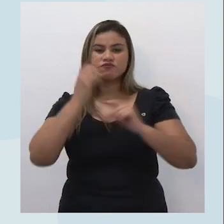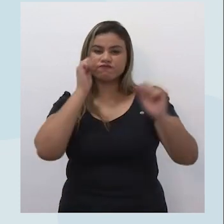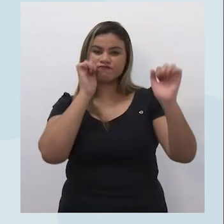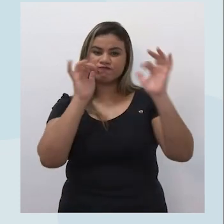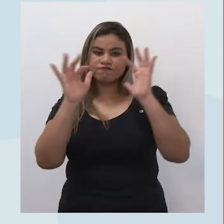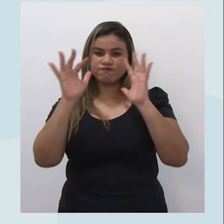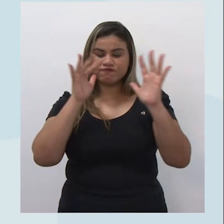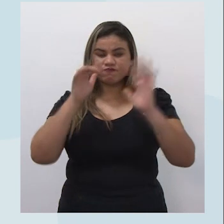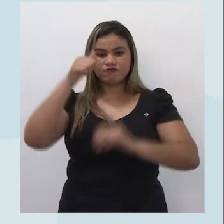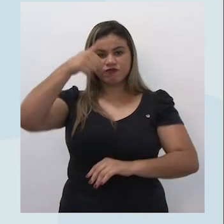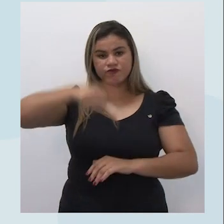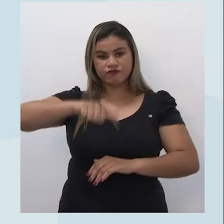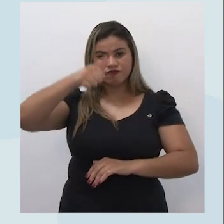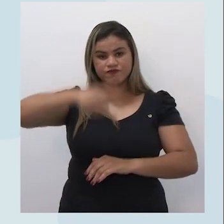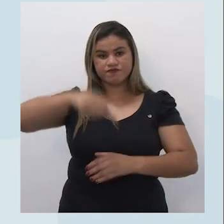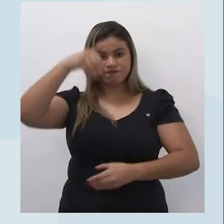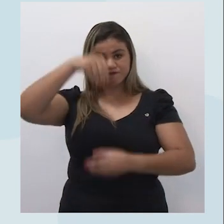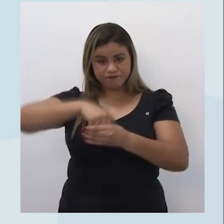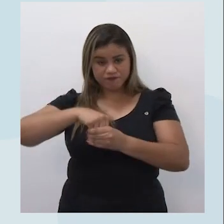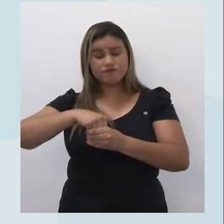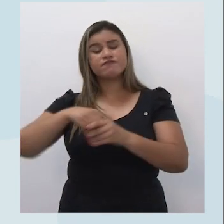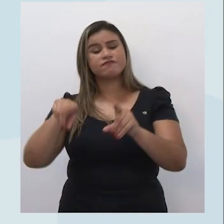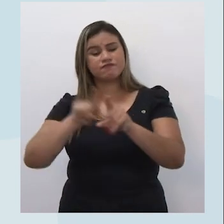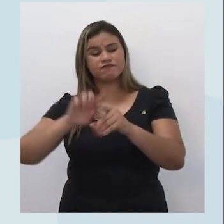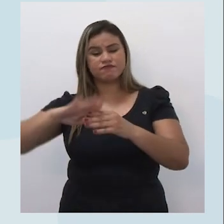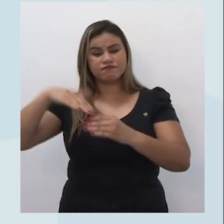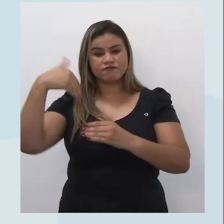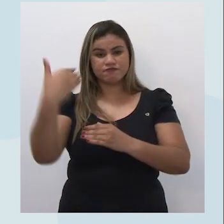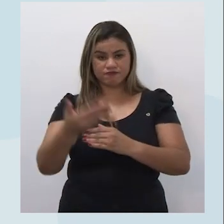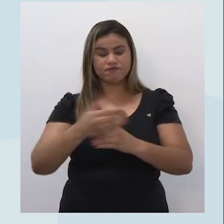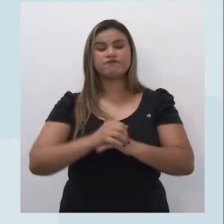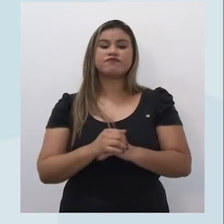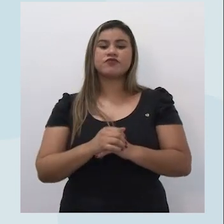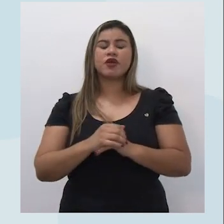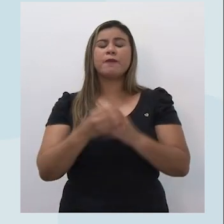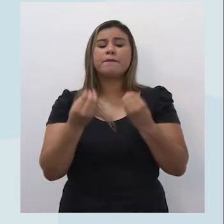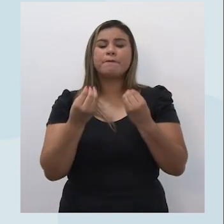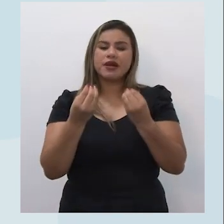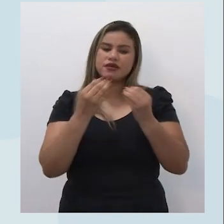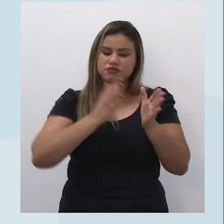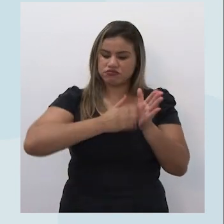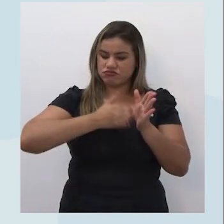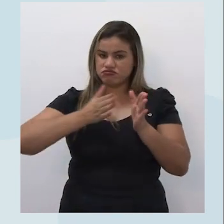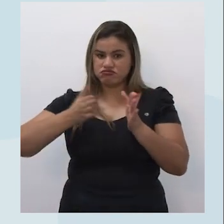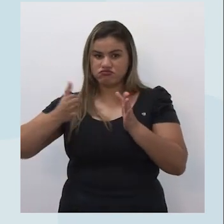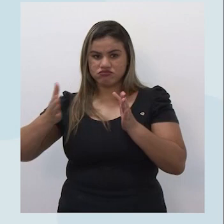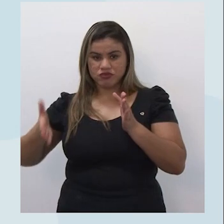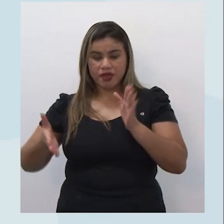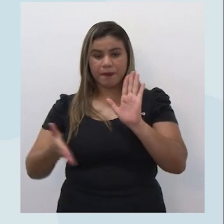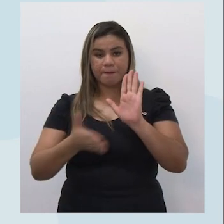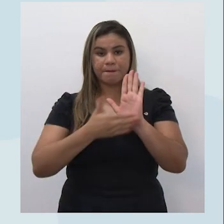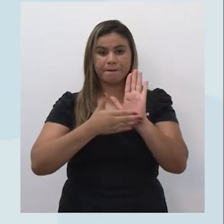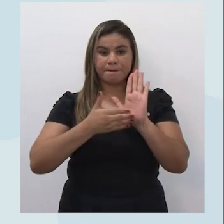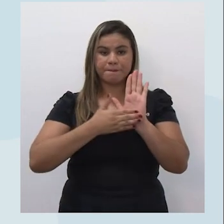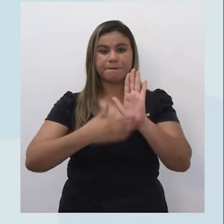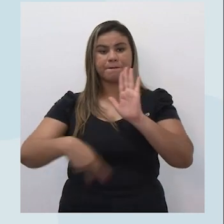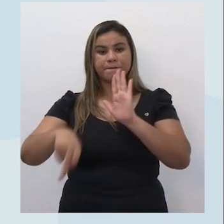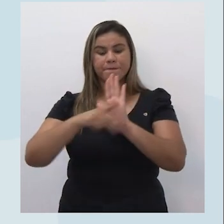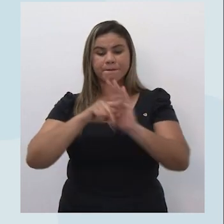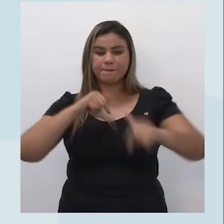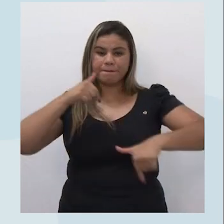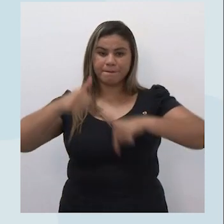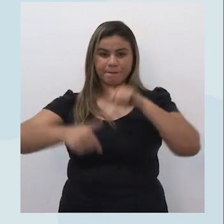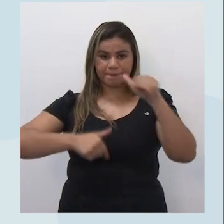nas avaliações internas e externas, a fim de organizar e reorganizar as propostas de trabalho.